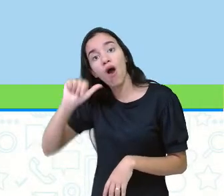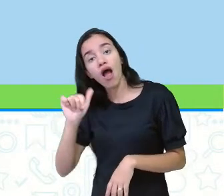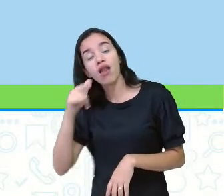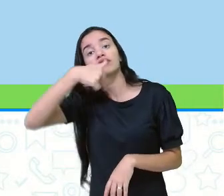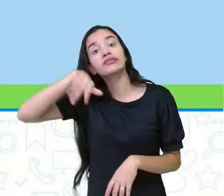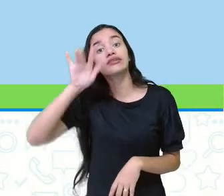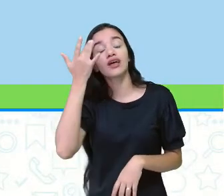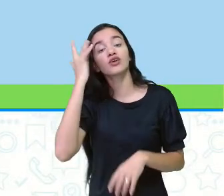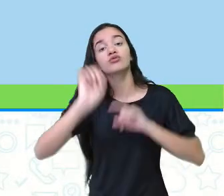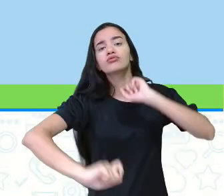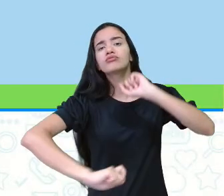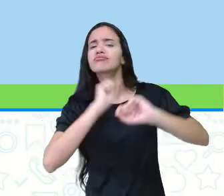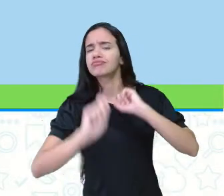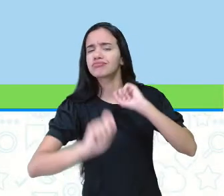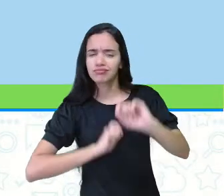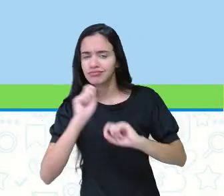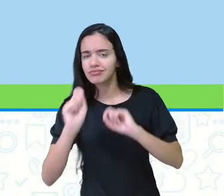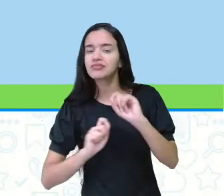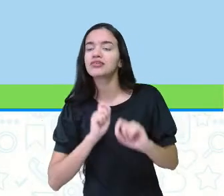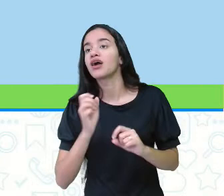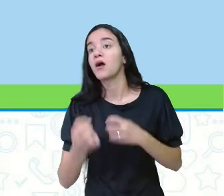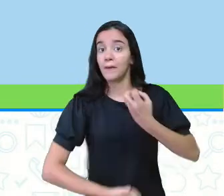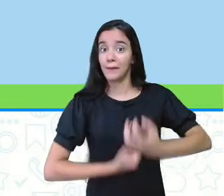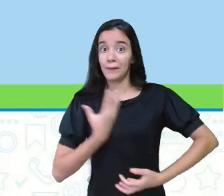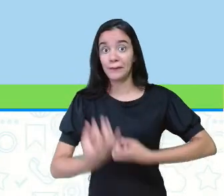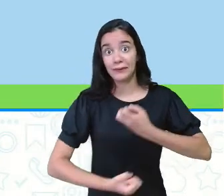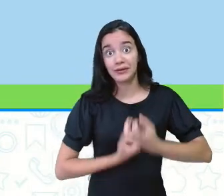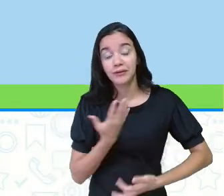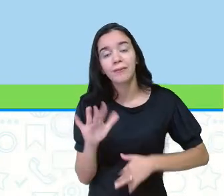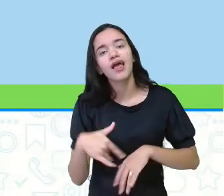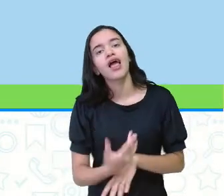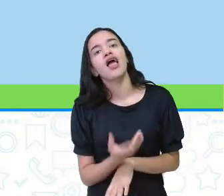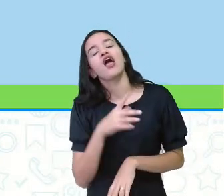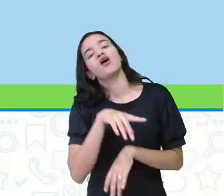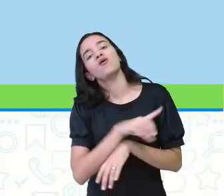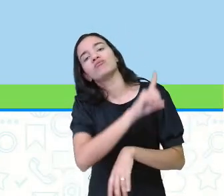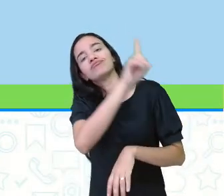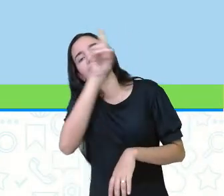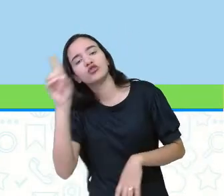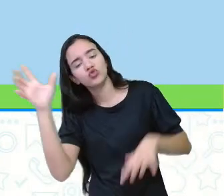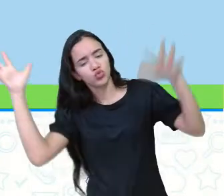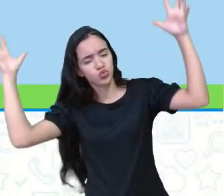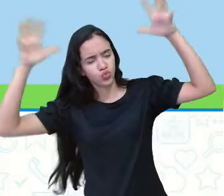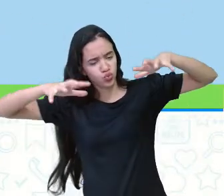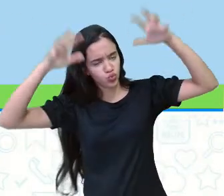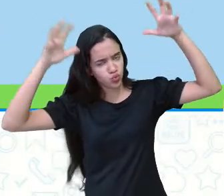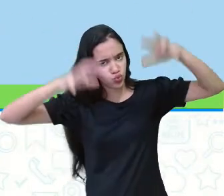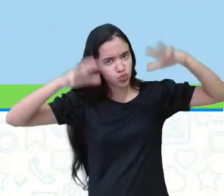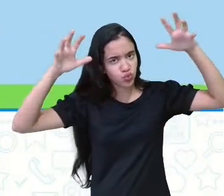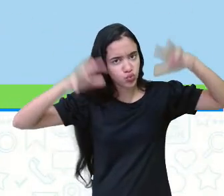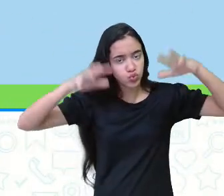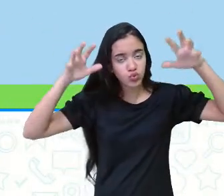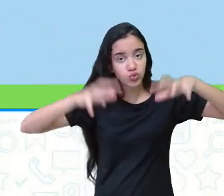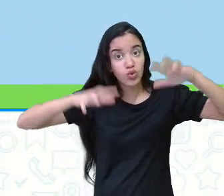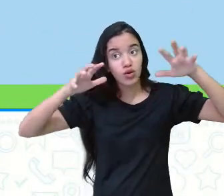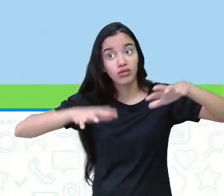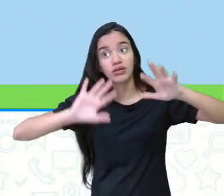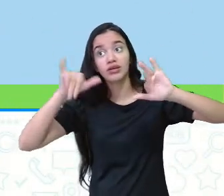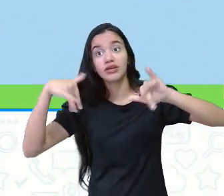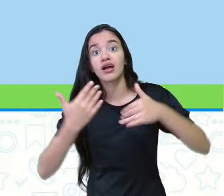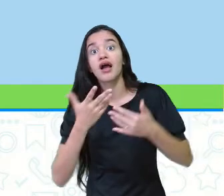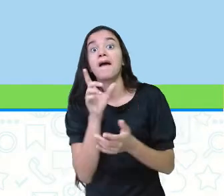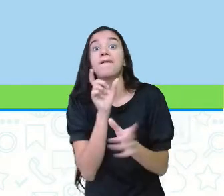que esse poema quer dizer, não é? Então, olha só. É um dia de chuva E aí a chuva está sendo representada